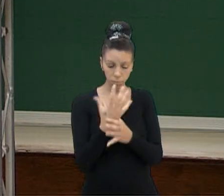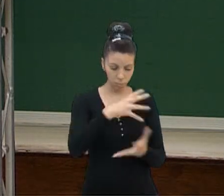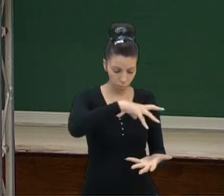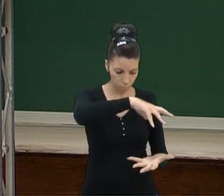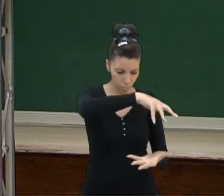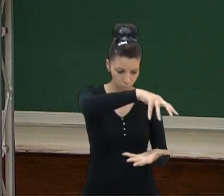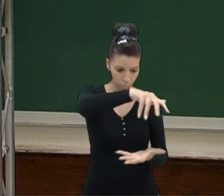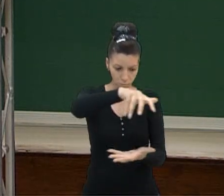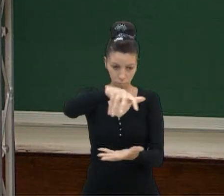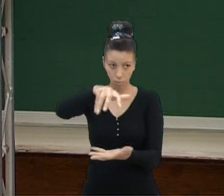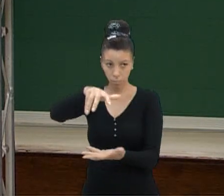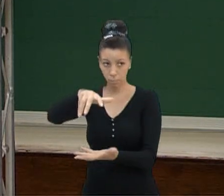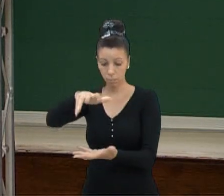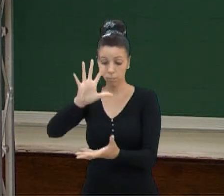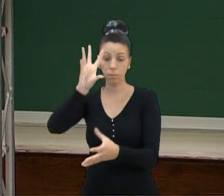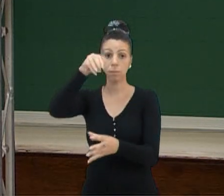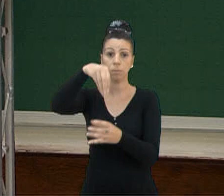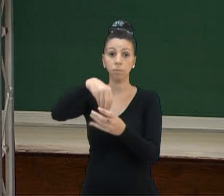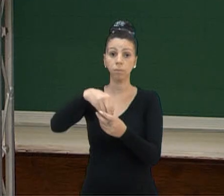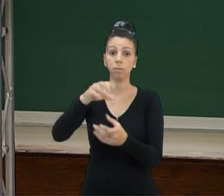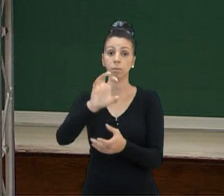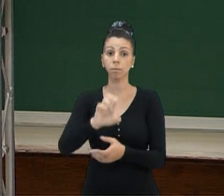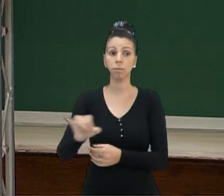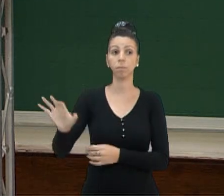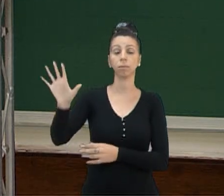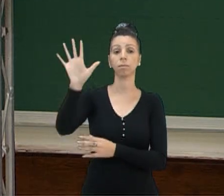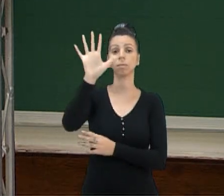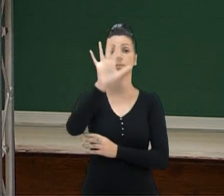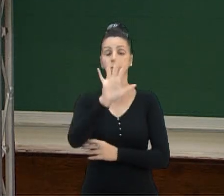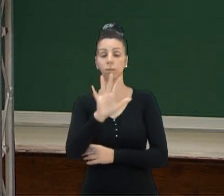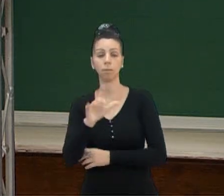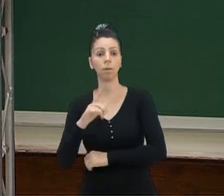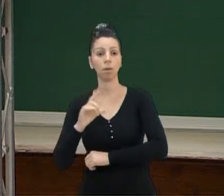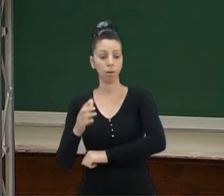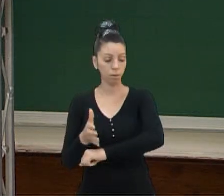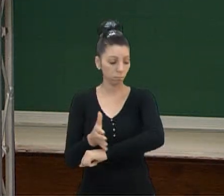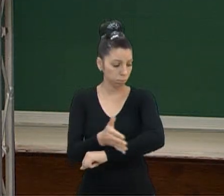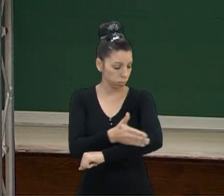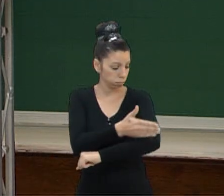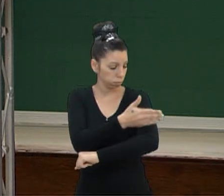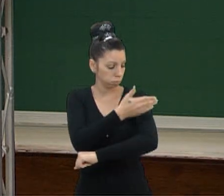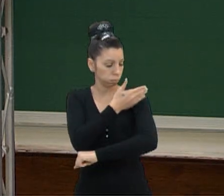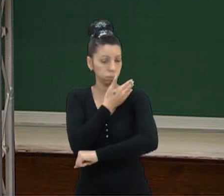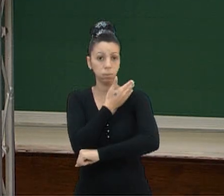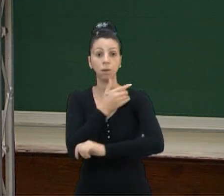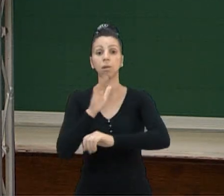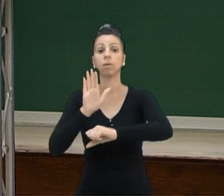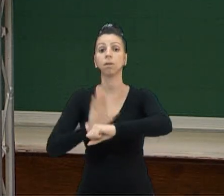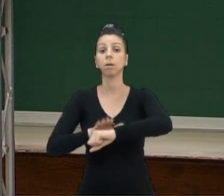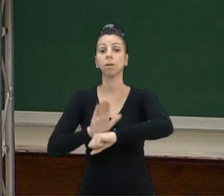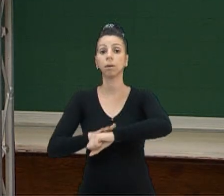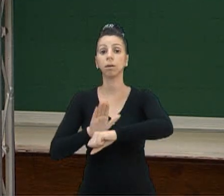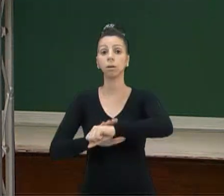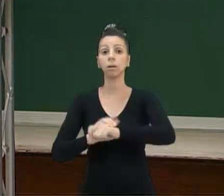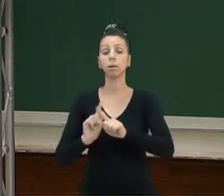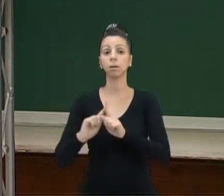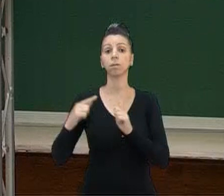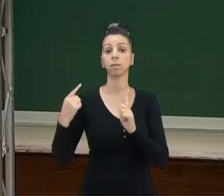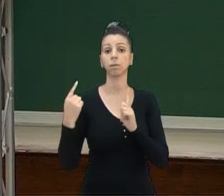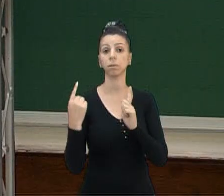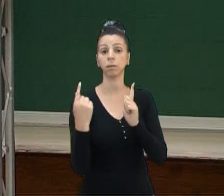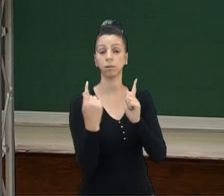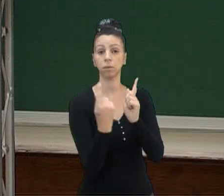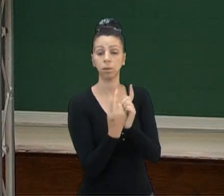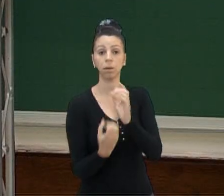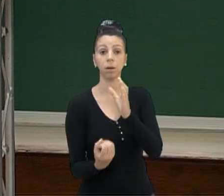ter ali, presente na Europa, diferentes momentos da geologia terrestre, né? Maciços antigos,